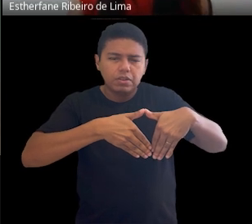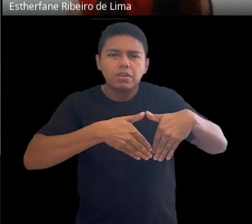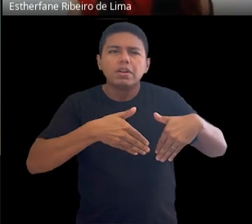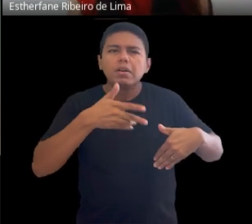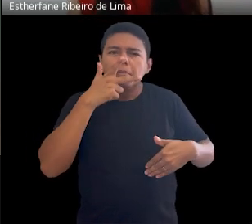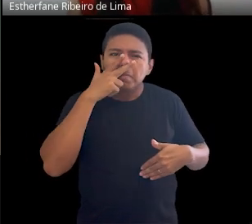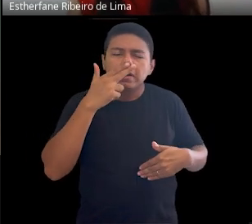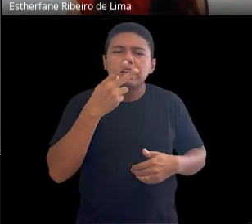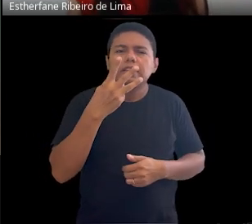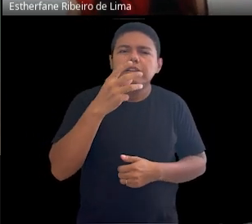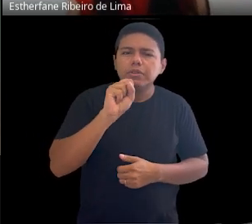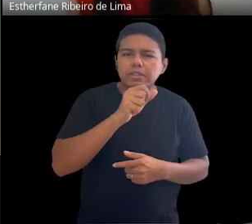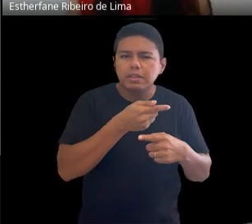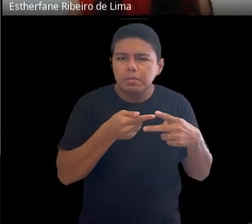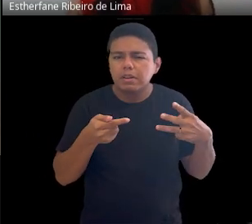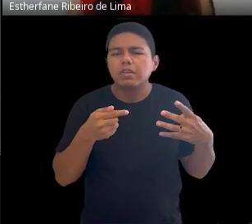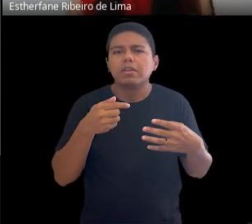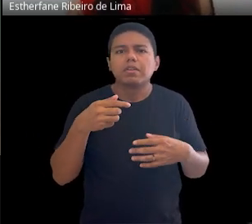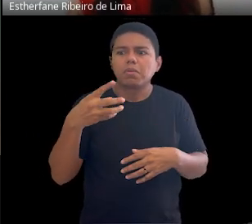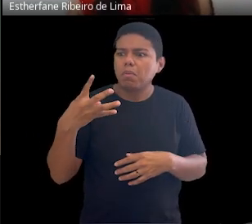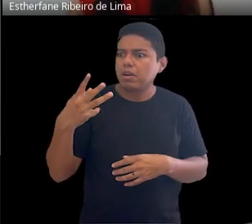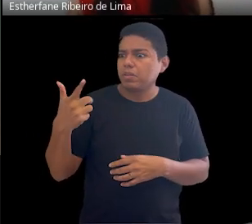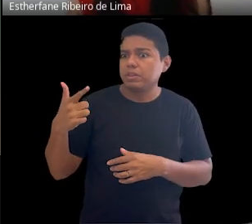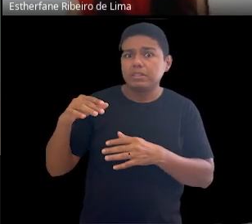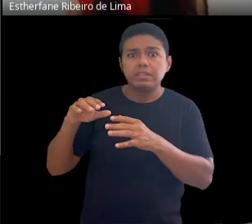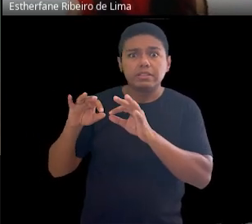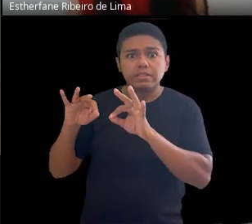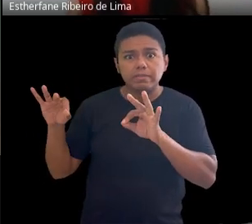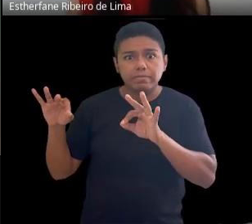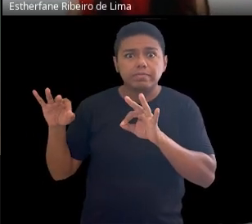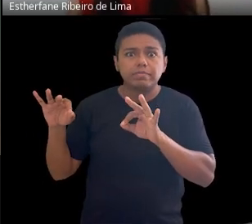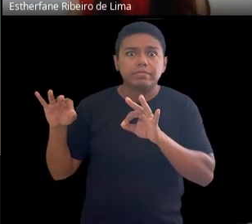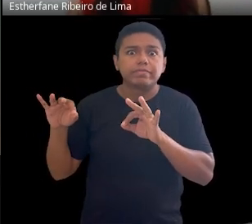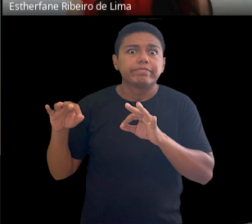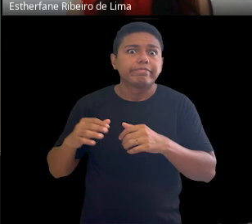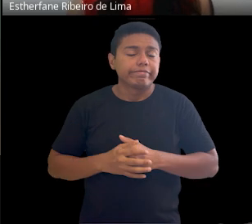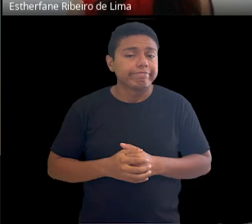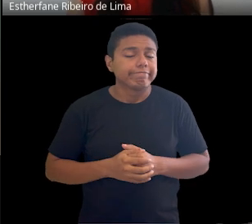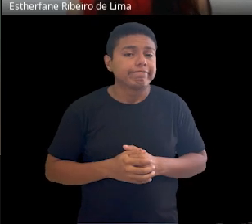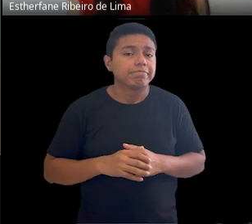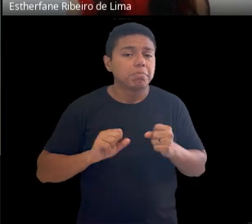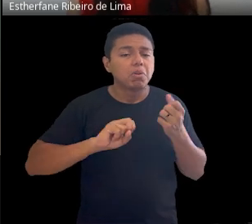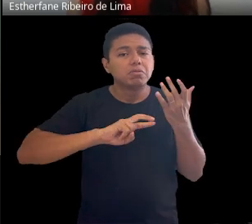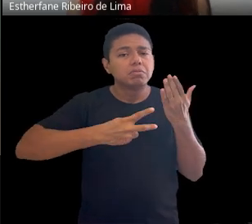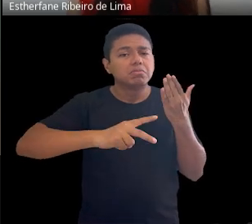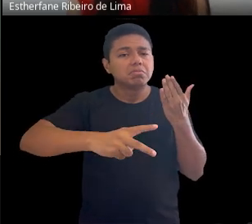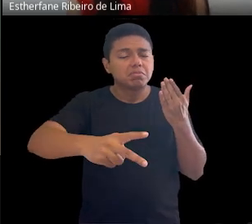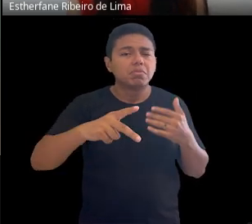de 42 centímetros, pode ser um percentil 90. Então, pode ser um polidramo,